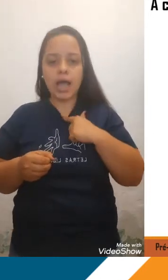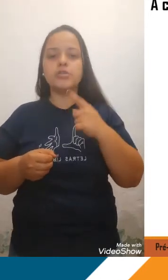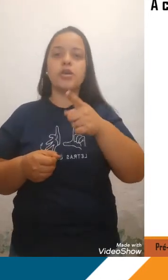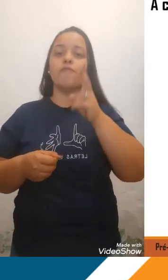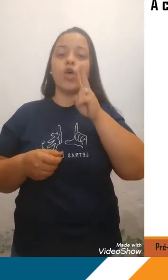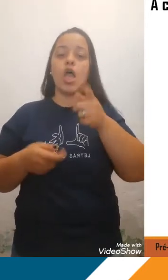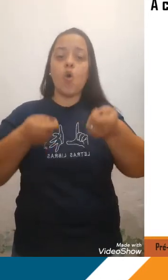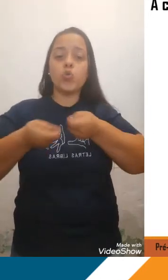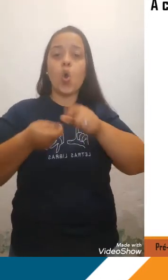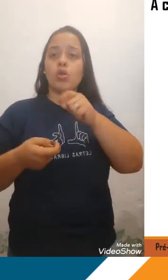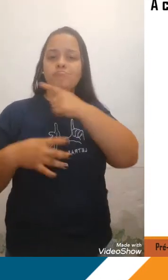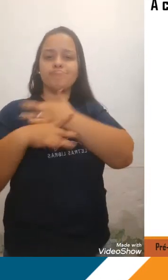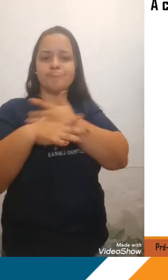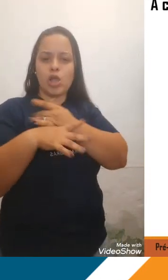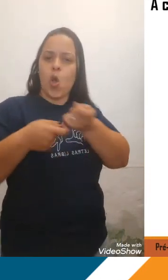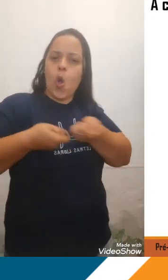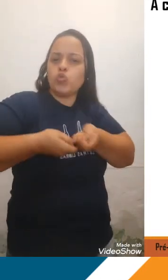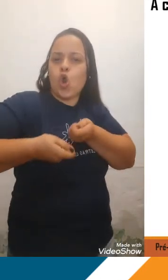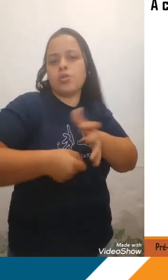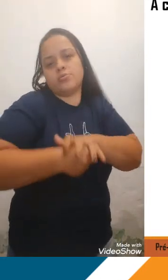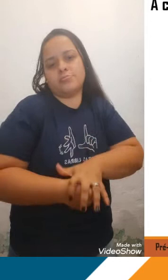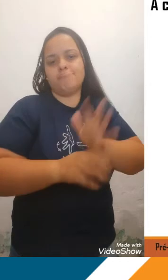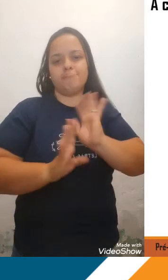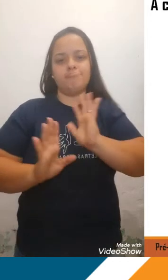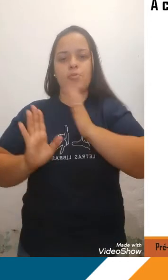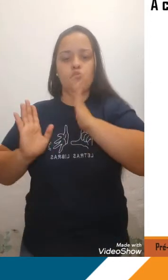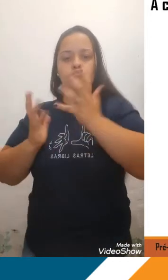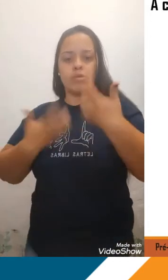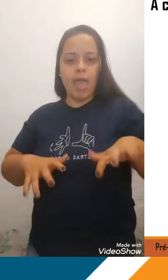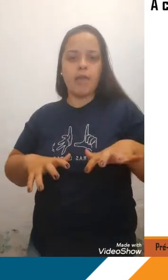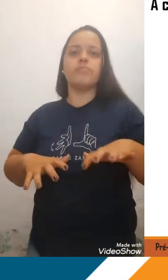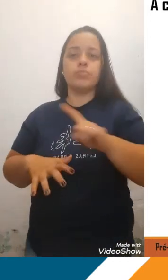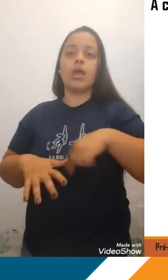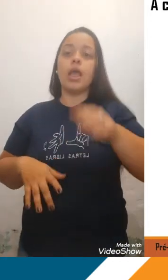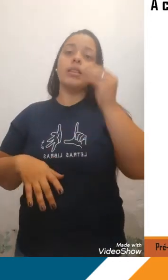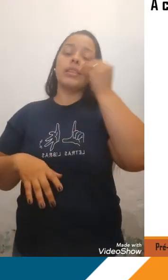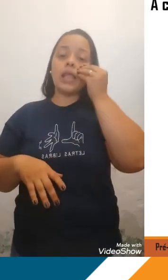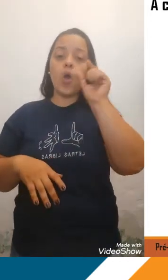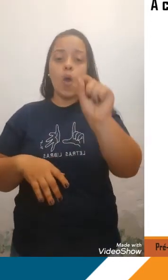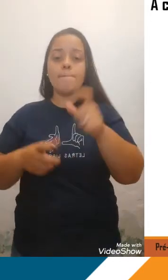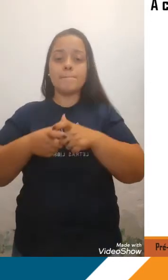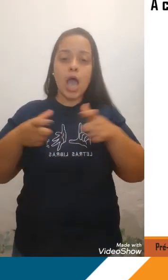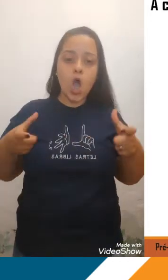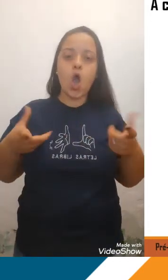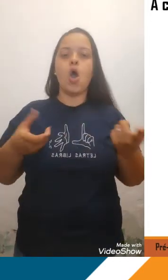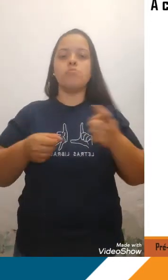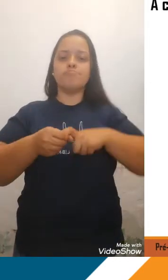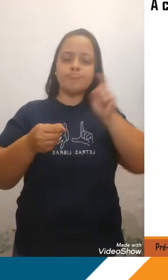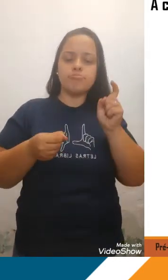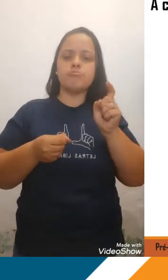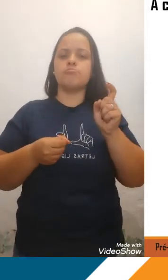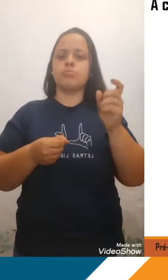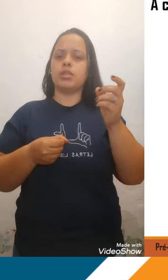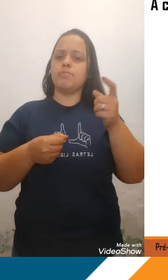de controle por parte do governo português. Nesta lógica, vão buscar uma maior autonomia política, fazendo sedições,